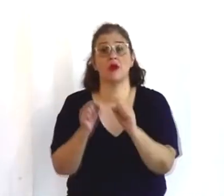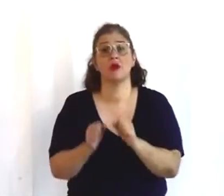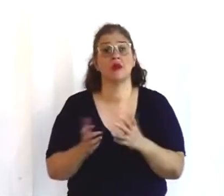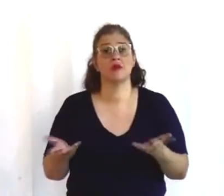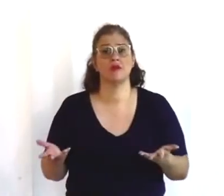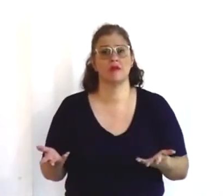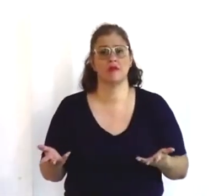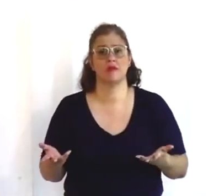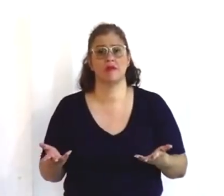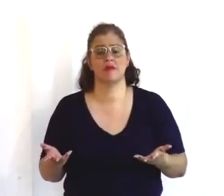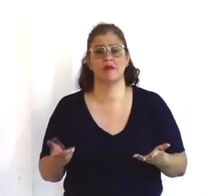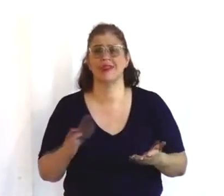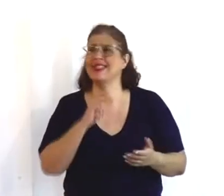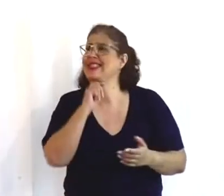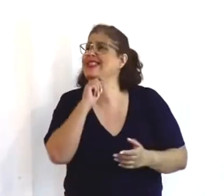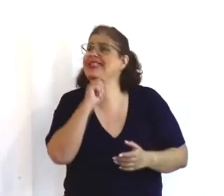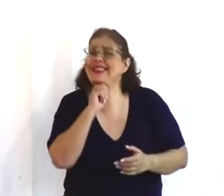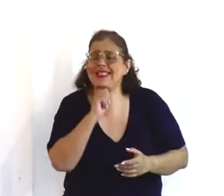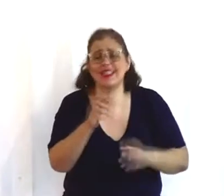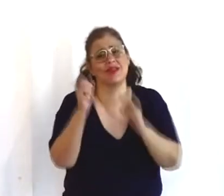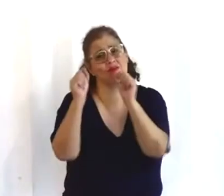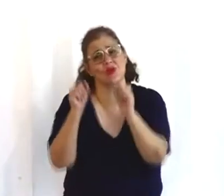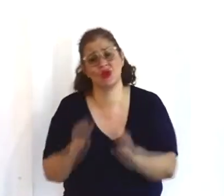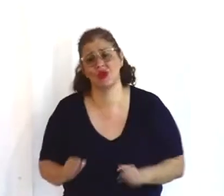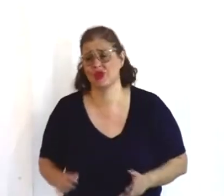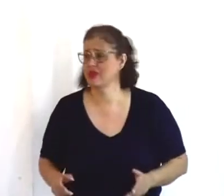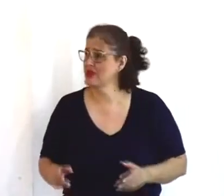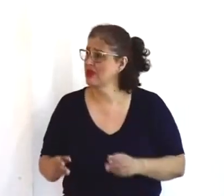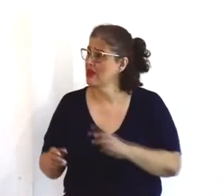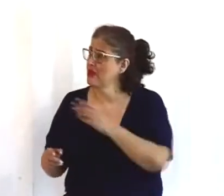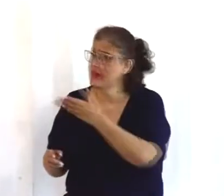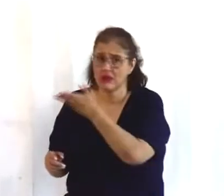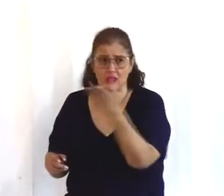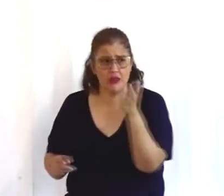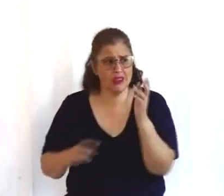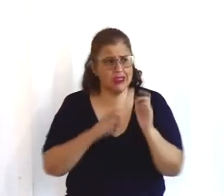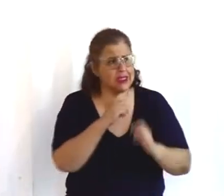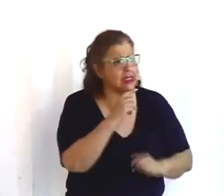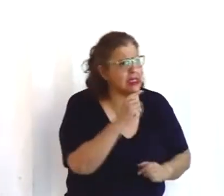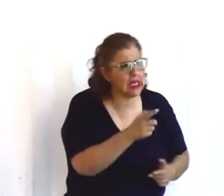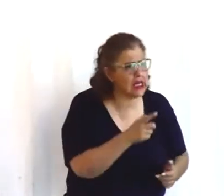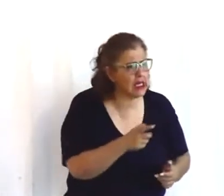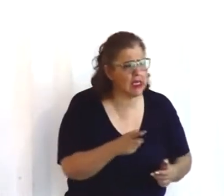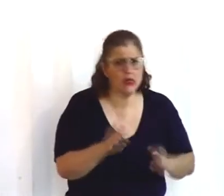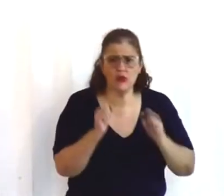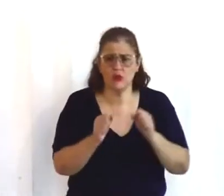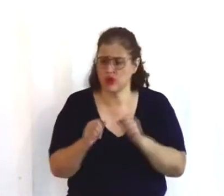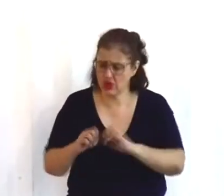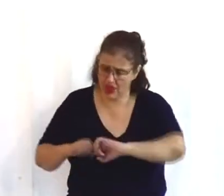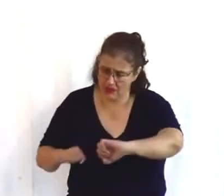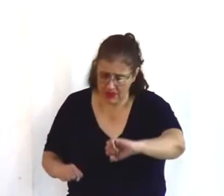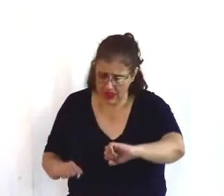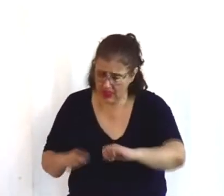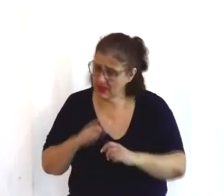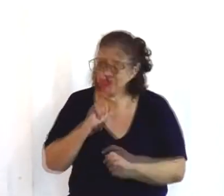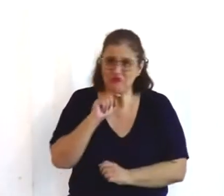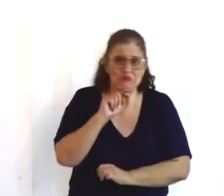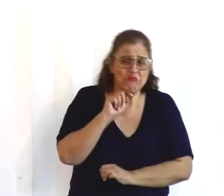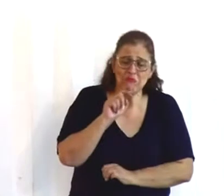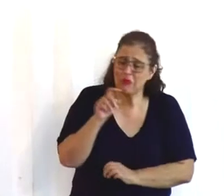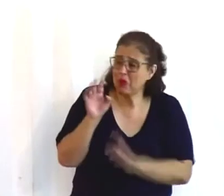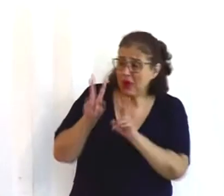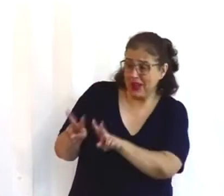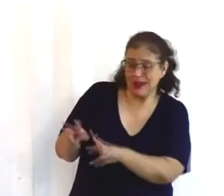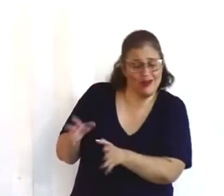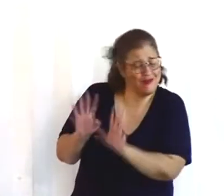debaixo da terra, ninguém podia abrir o livro, nem mesmo olhar para ele, João começa a chorar.